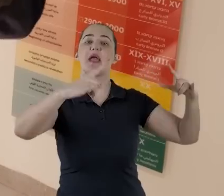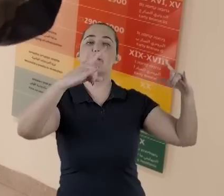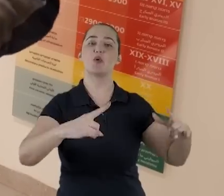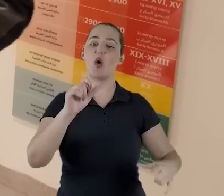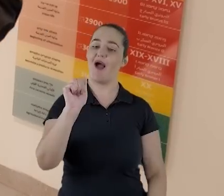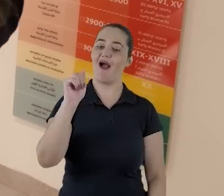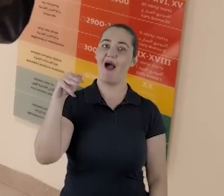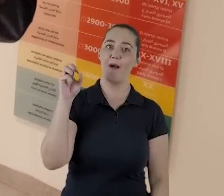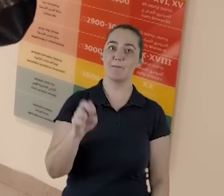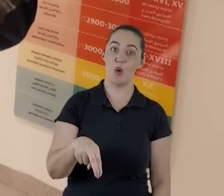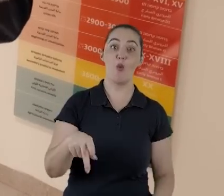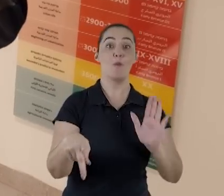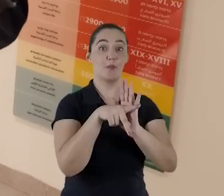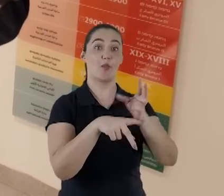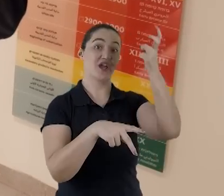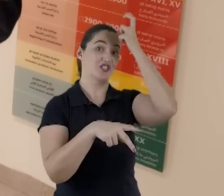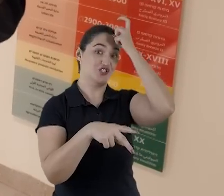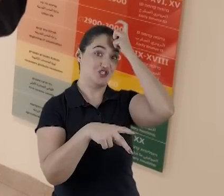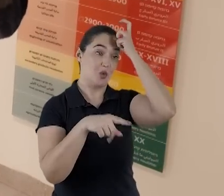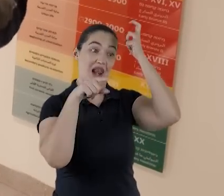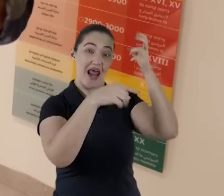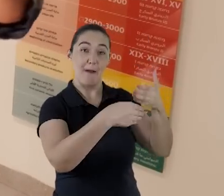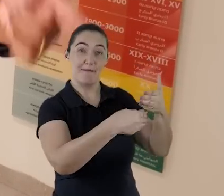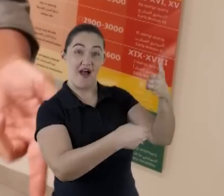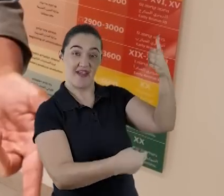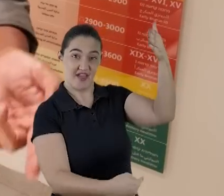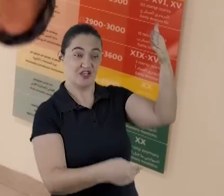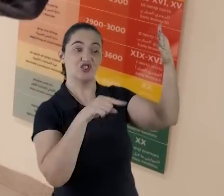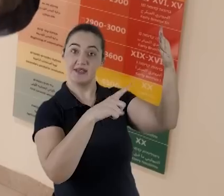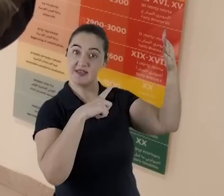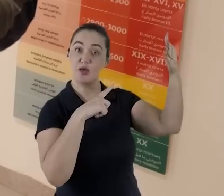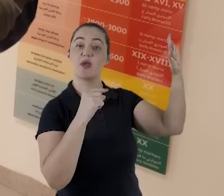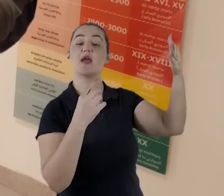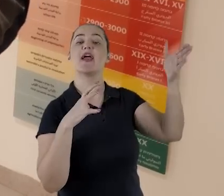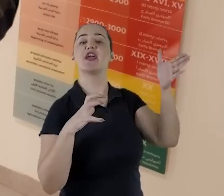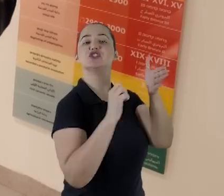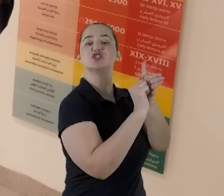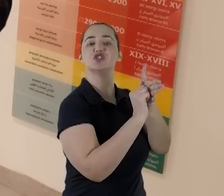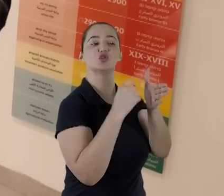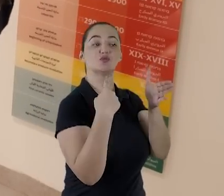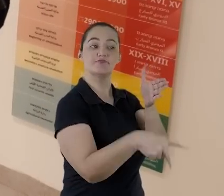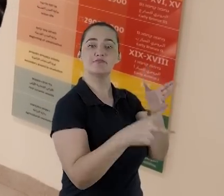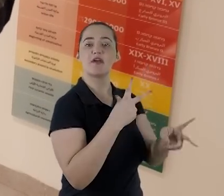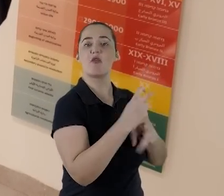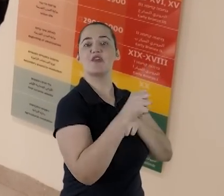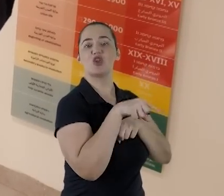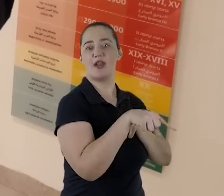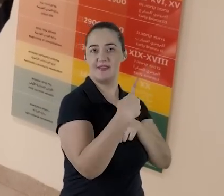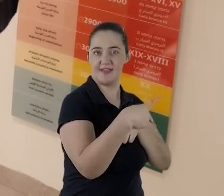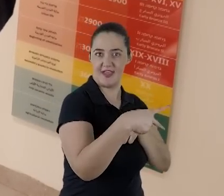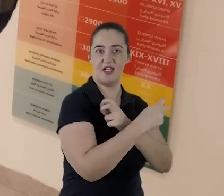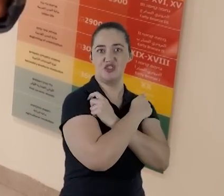em Karnak, no Egito. E nesta parede você tem a conquista militar dele na terra de Israel e a cidade de Meguido